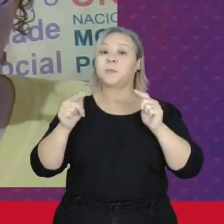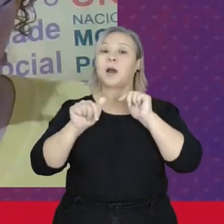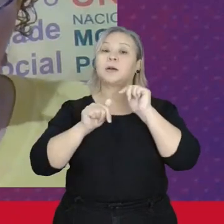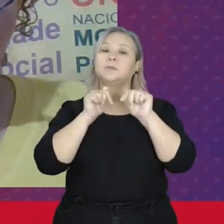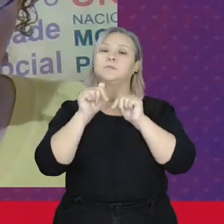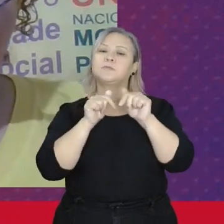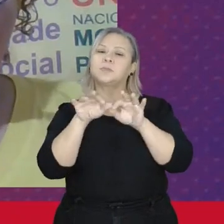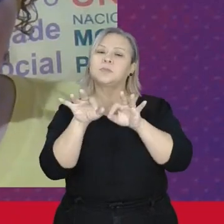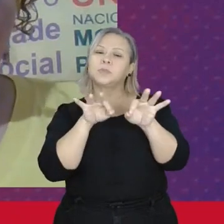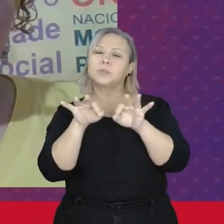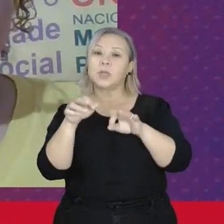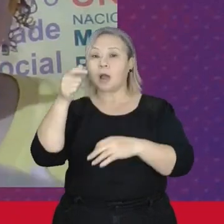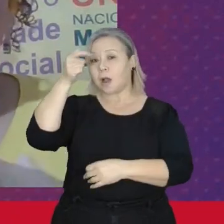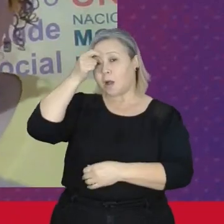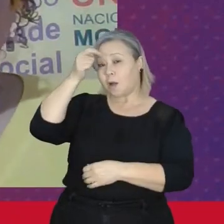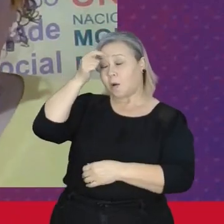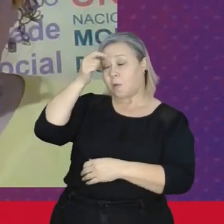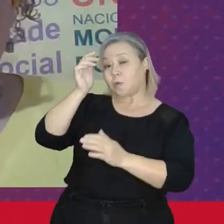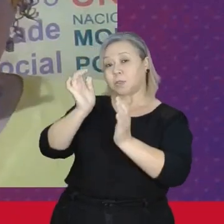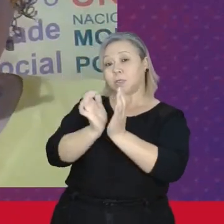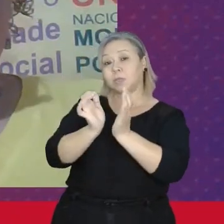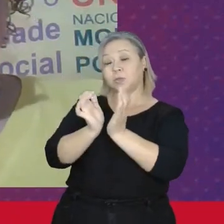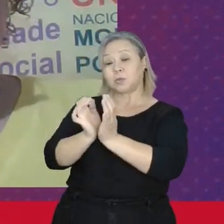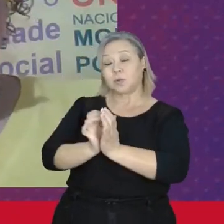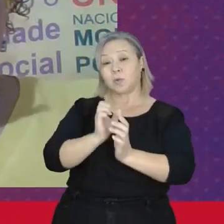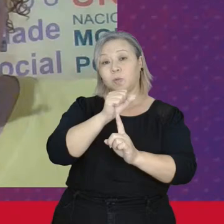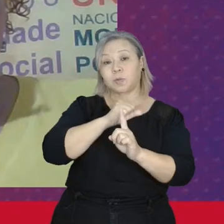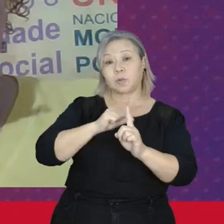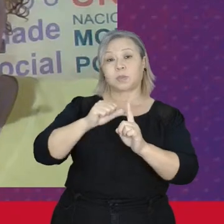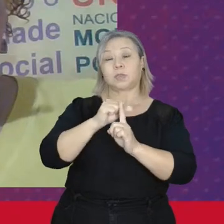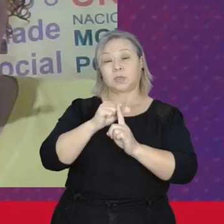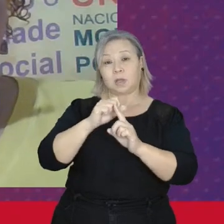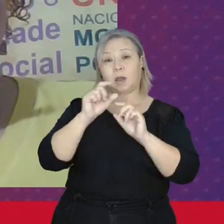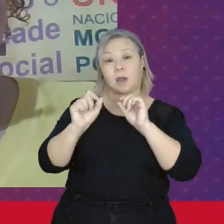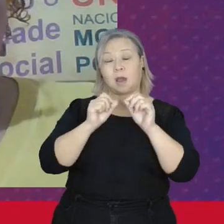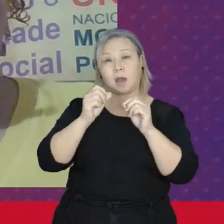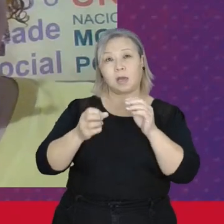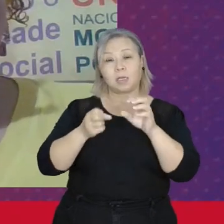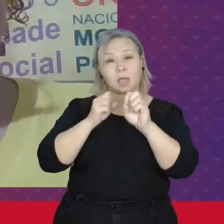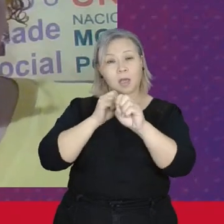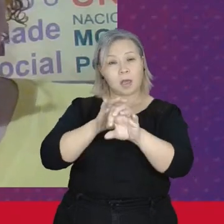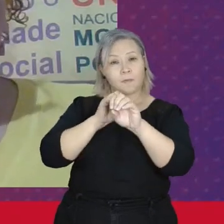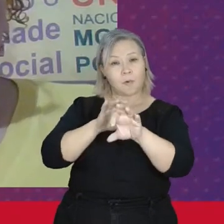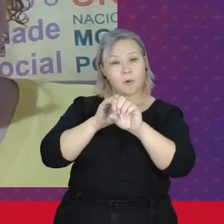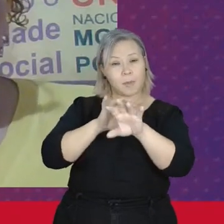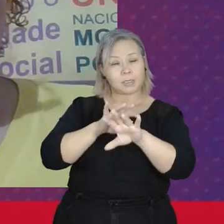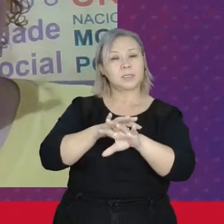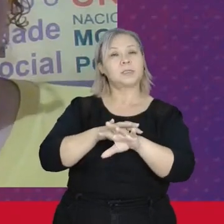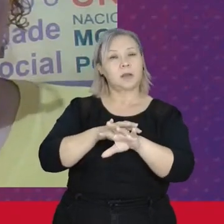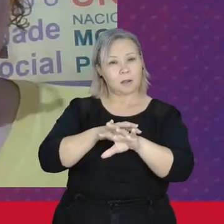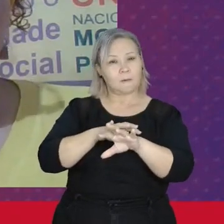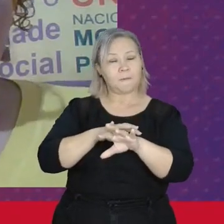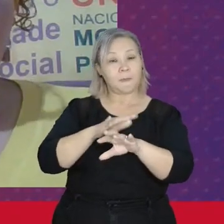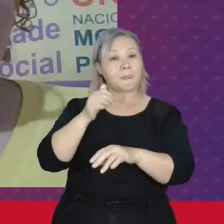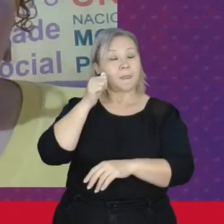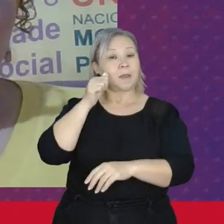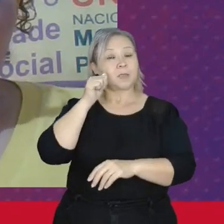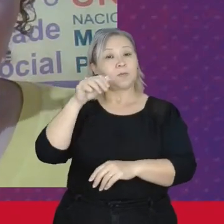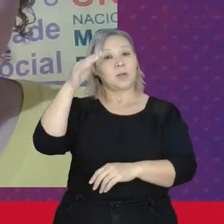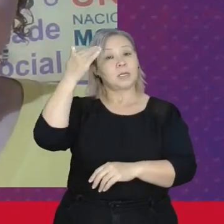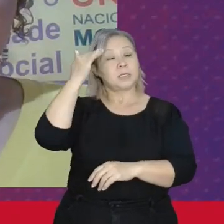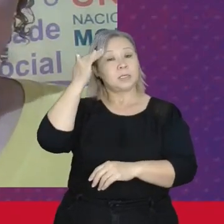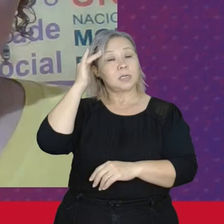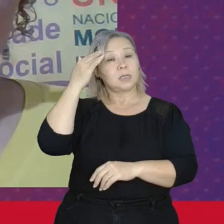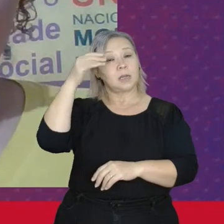trabalhar a consciência de classe, trabalhar a questão da formação, inclusive para as mulheres entenderem e